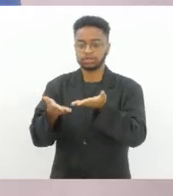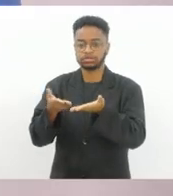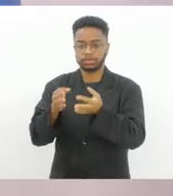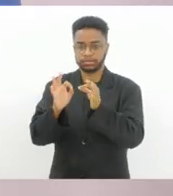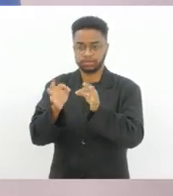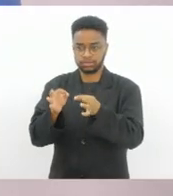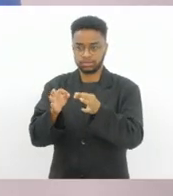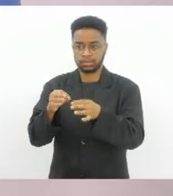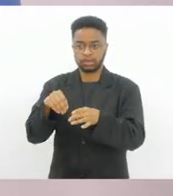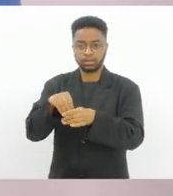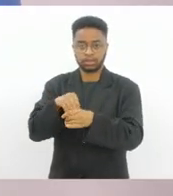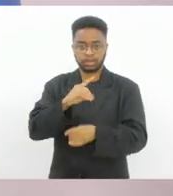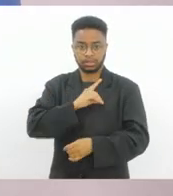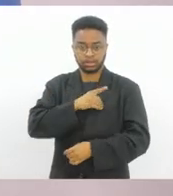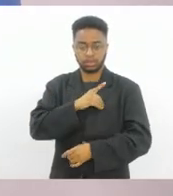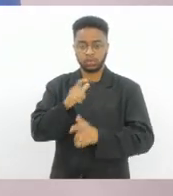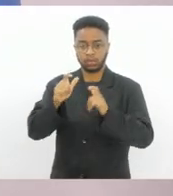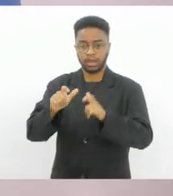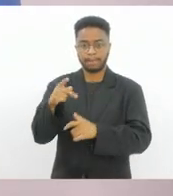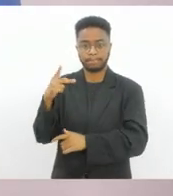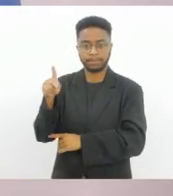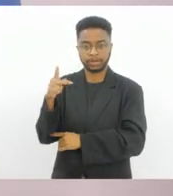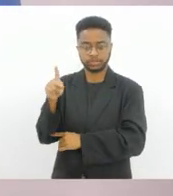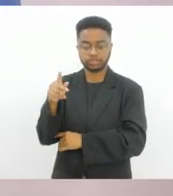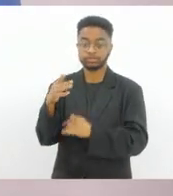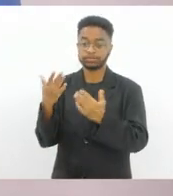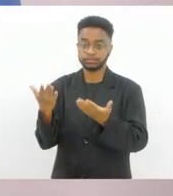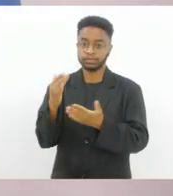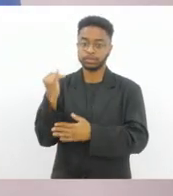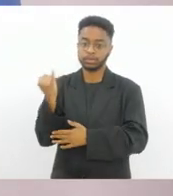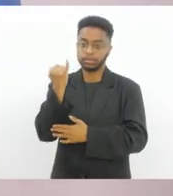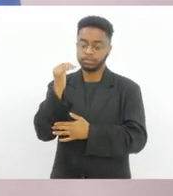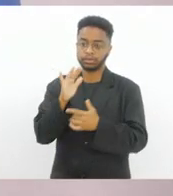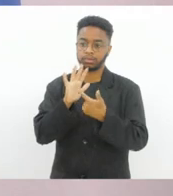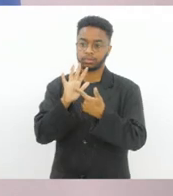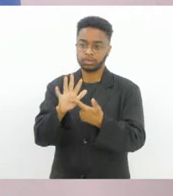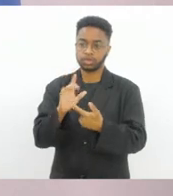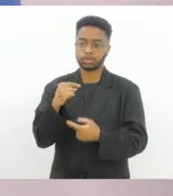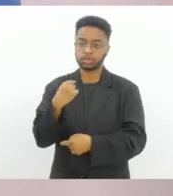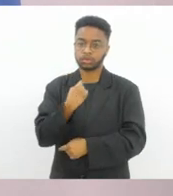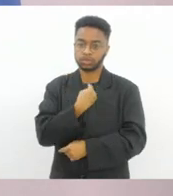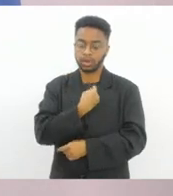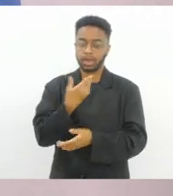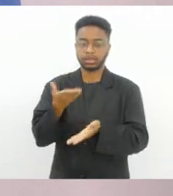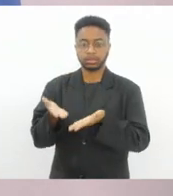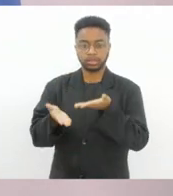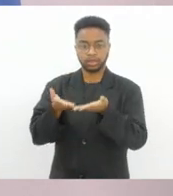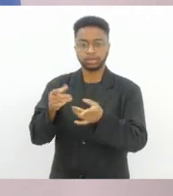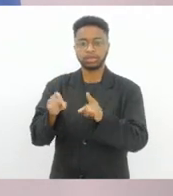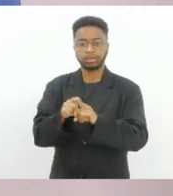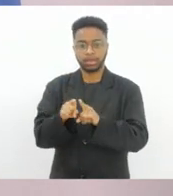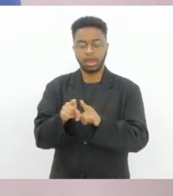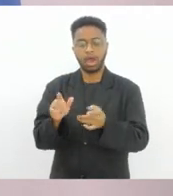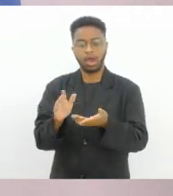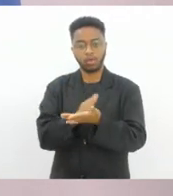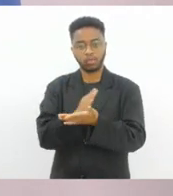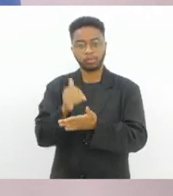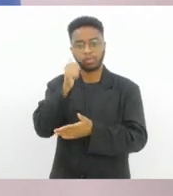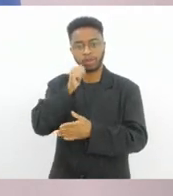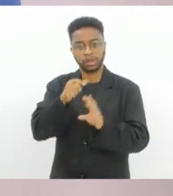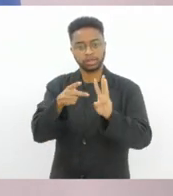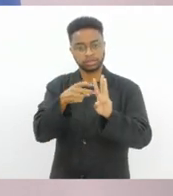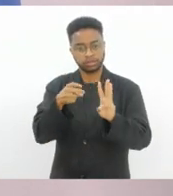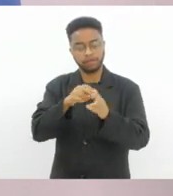adequada na delegacia de Paraty. Importante dizer que nós atendemos, inclusive, algumas indígenas de